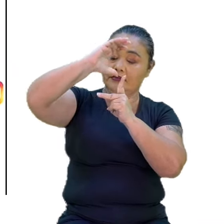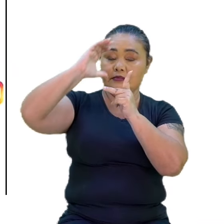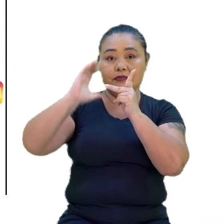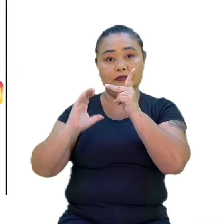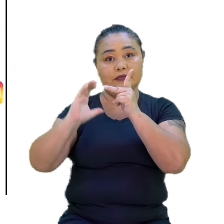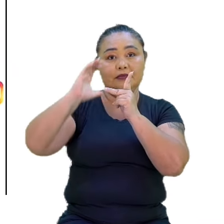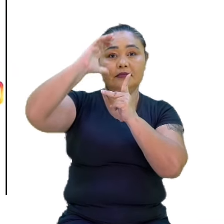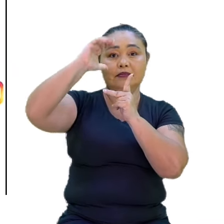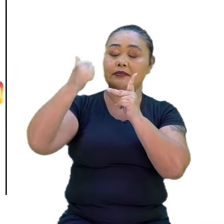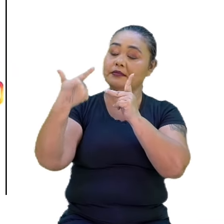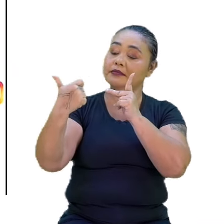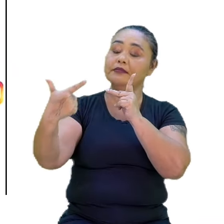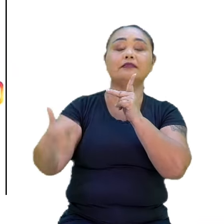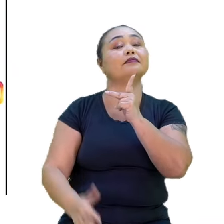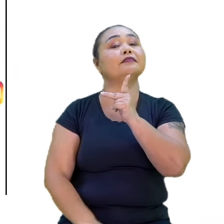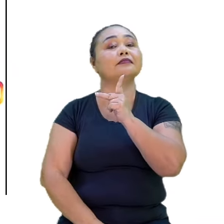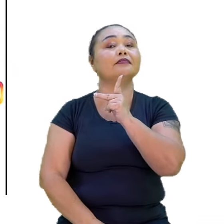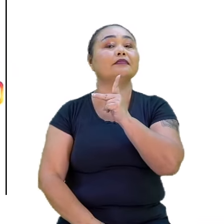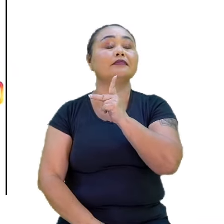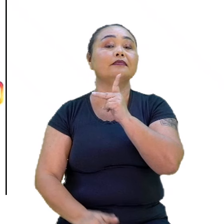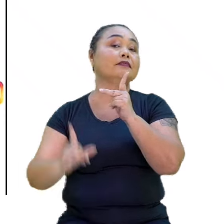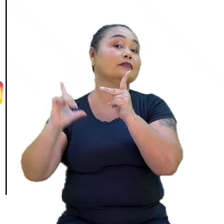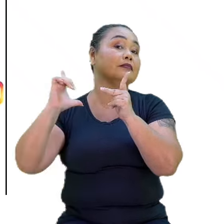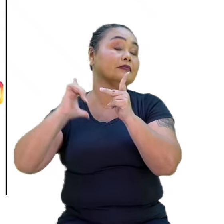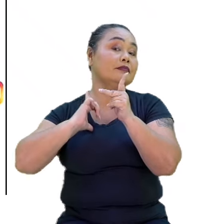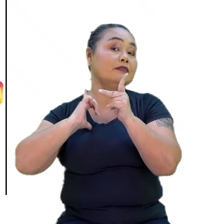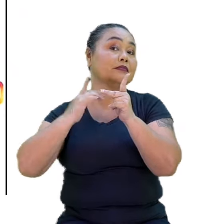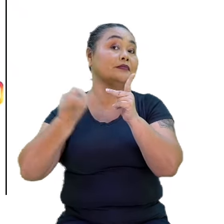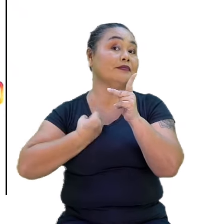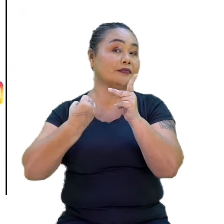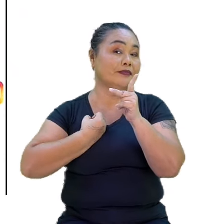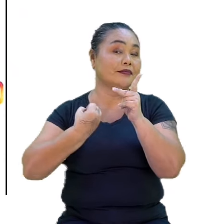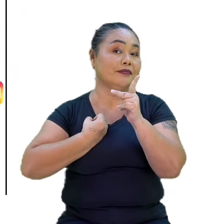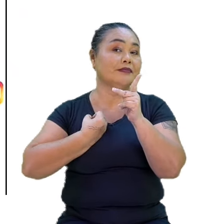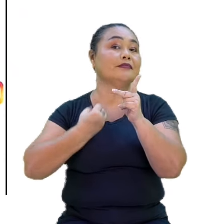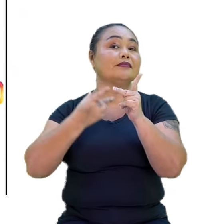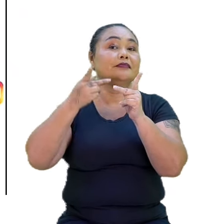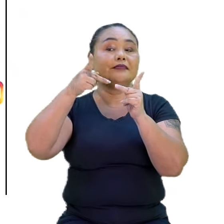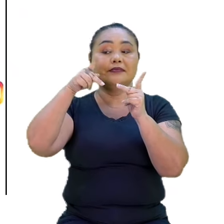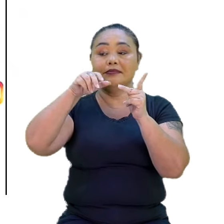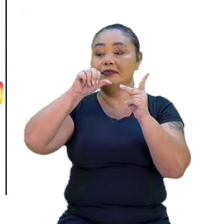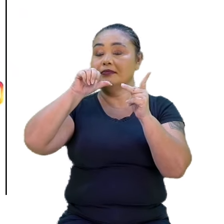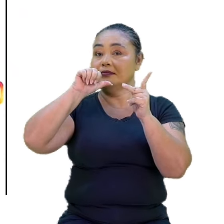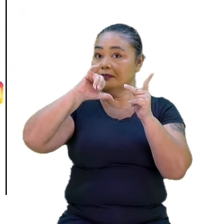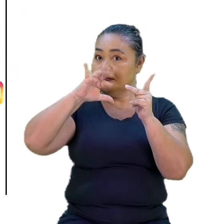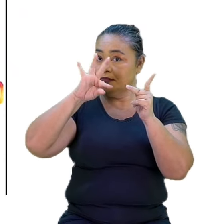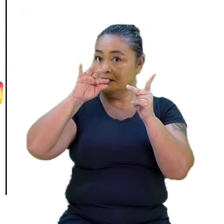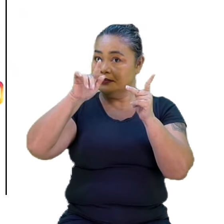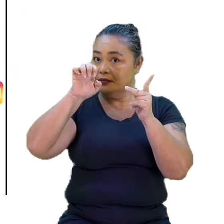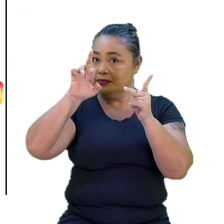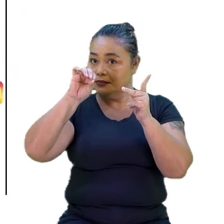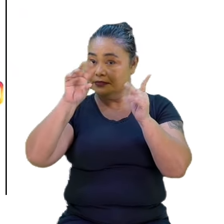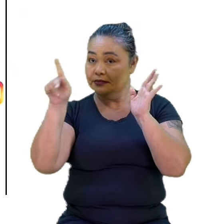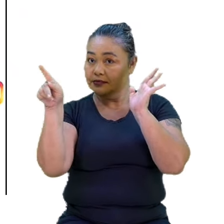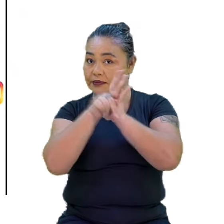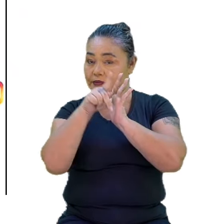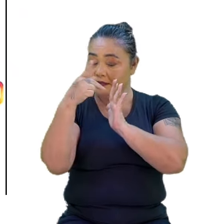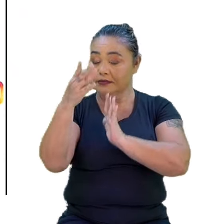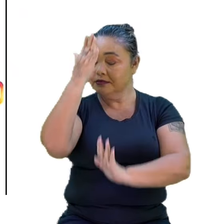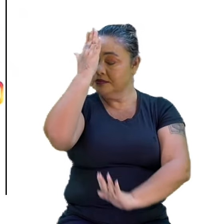outro é 12 Lembrando que temos os números pitagóricos também né que facilitam muito os nossos cálculos quando a gente sabe que por